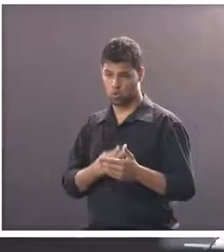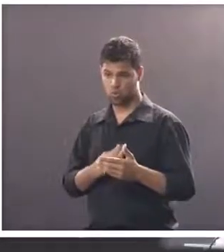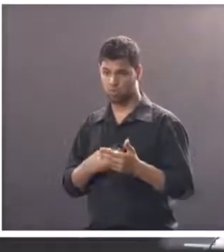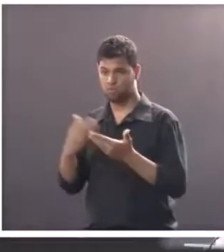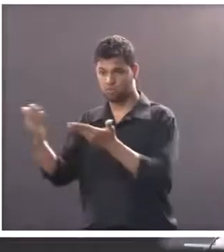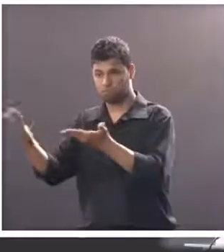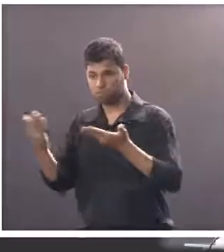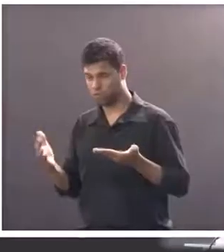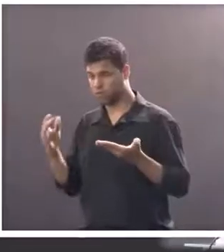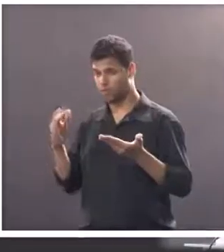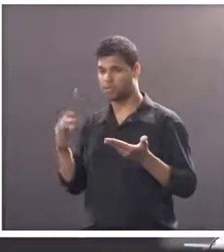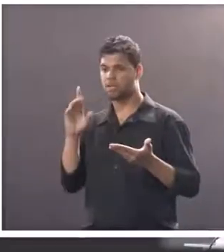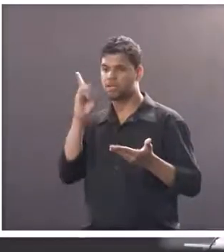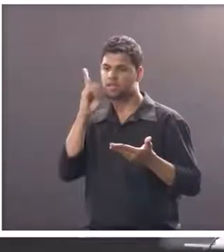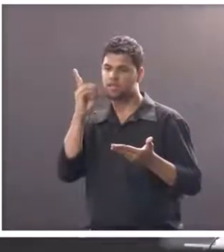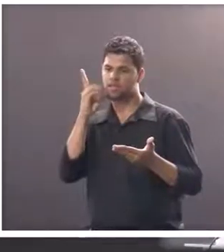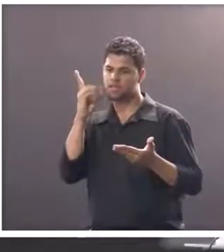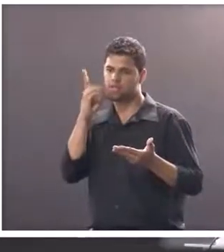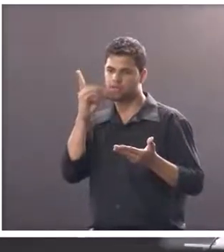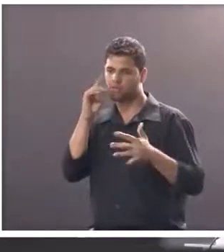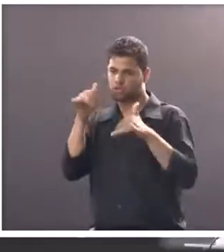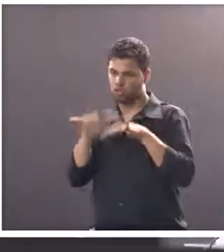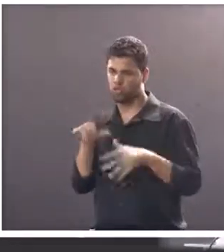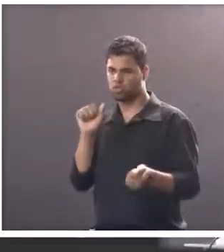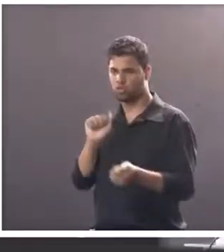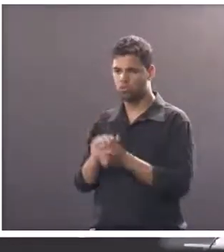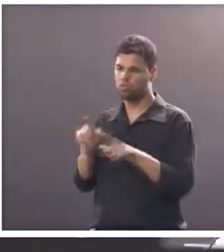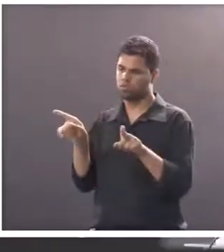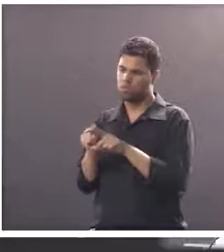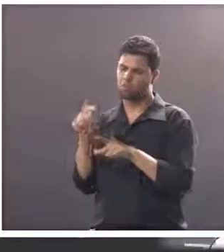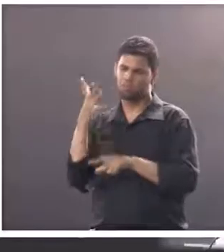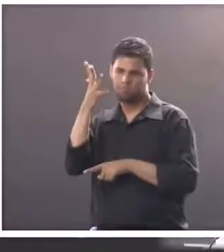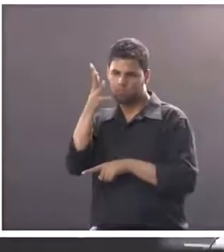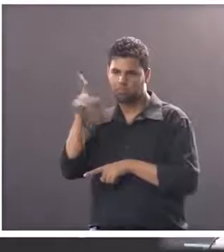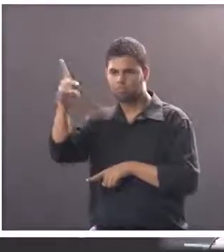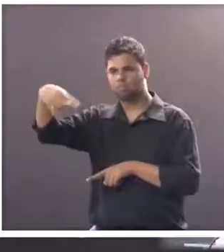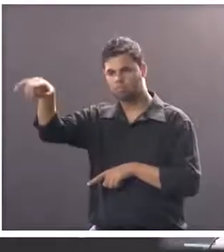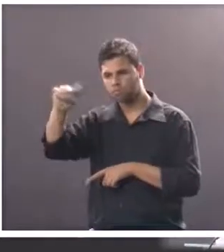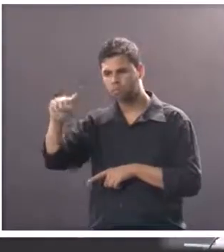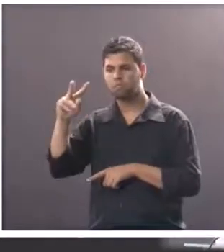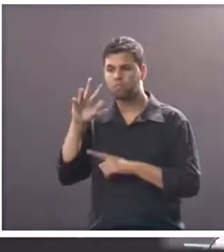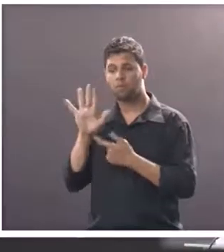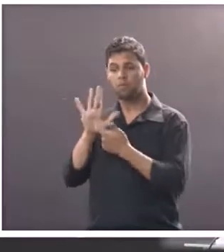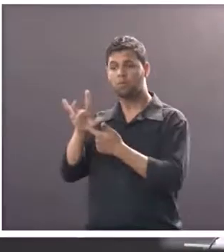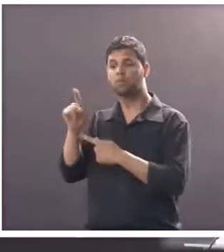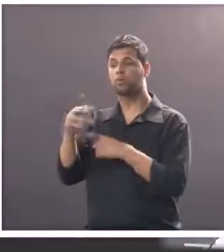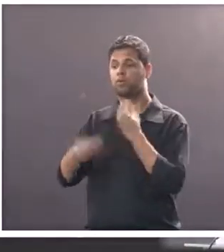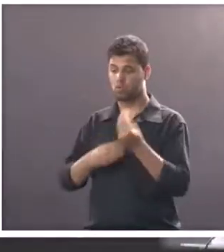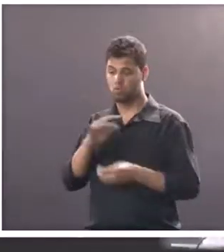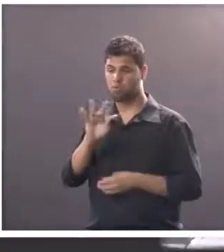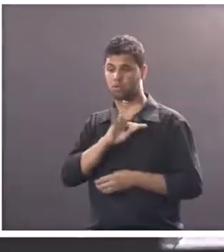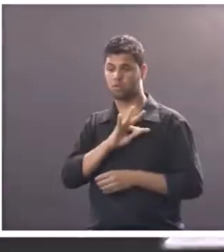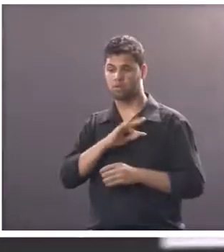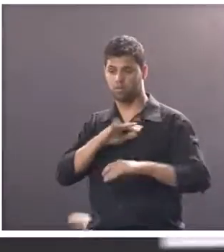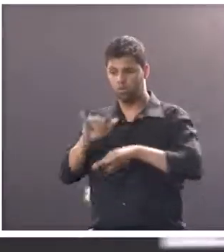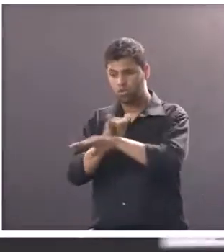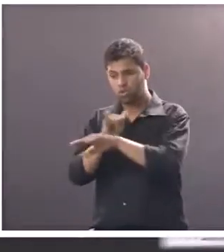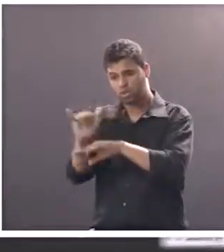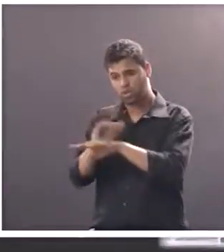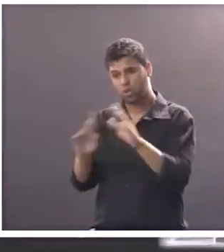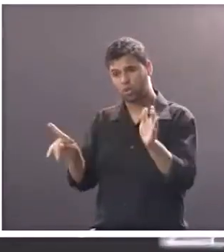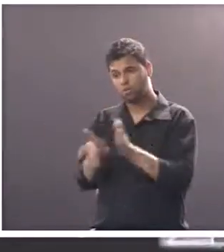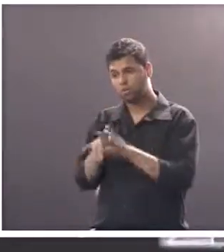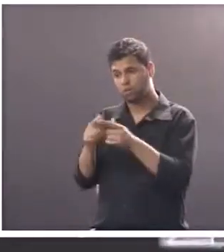comigo esse assunto, esse grande bate-papo, e pedi para que ele ficasse com essa parte técnica, pela formação dele na área de letras e